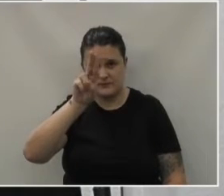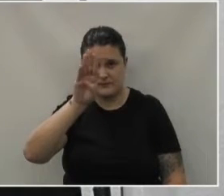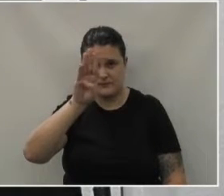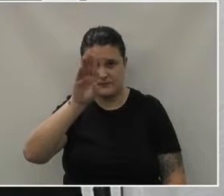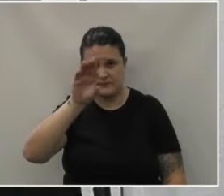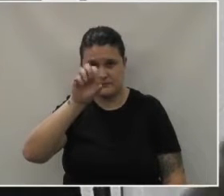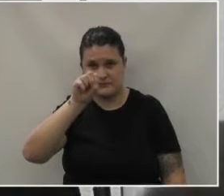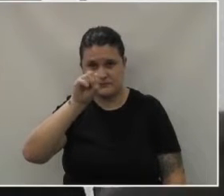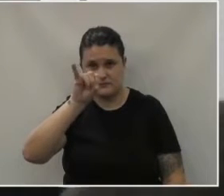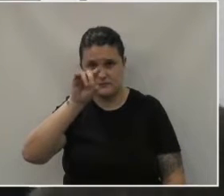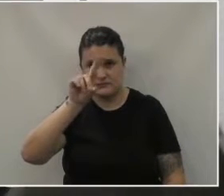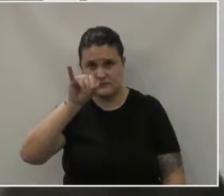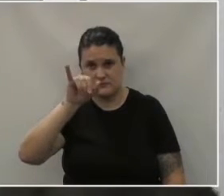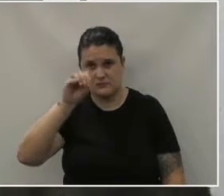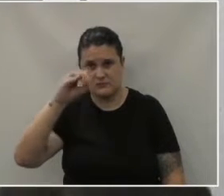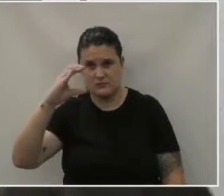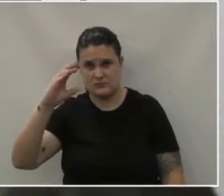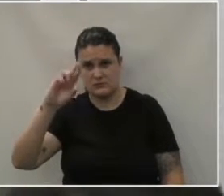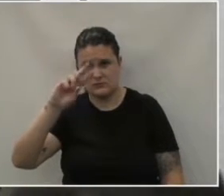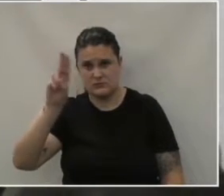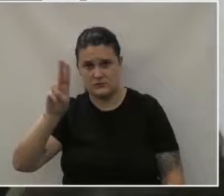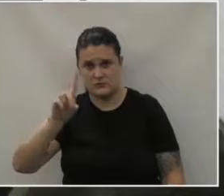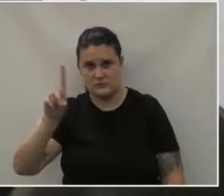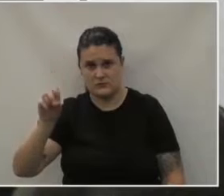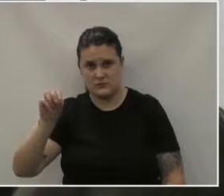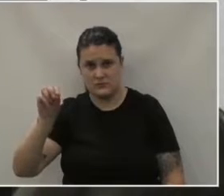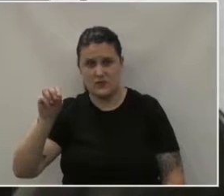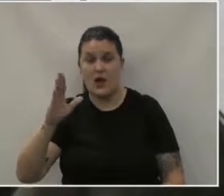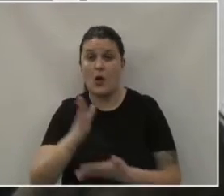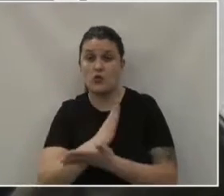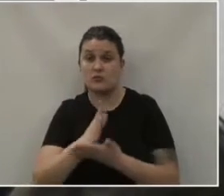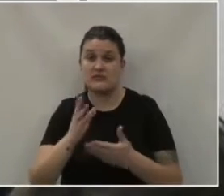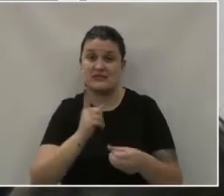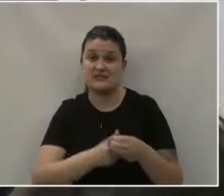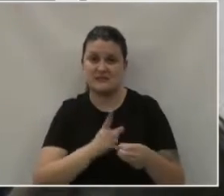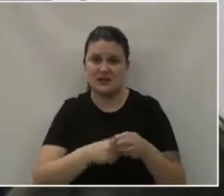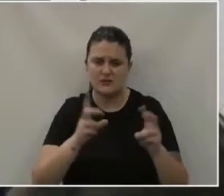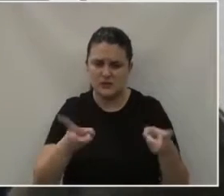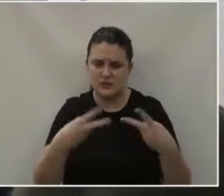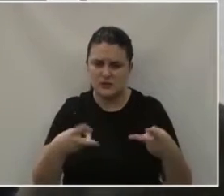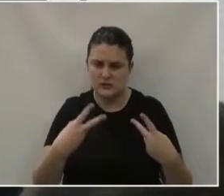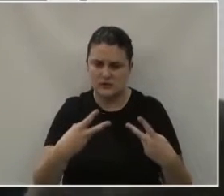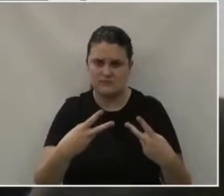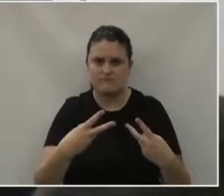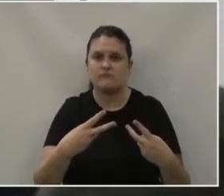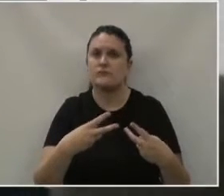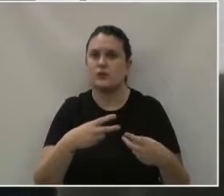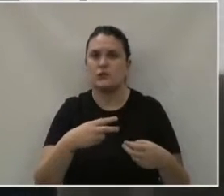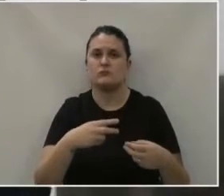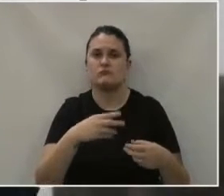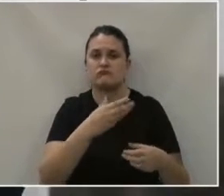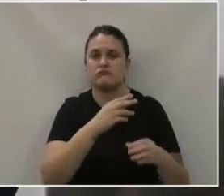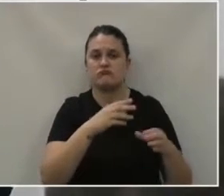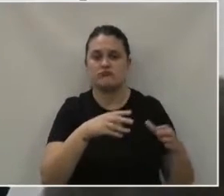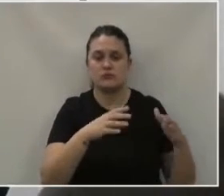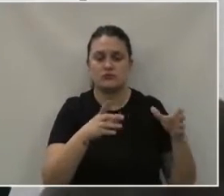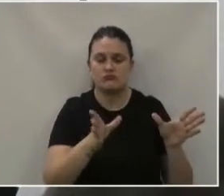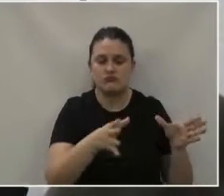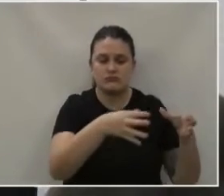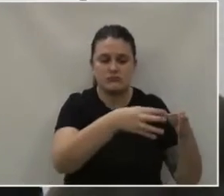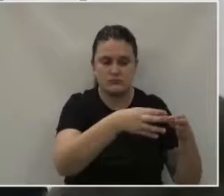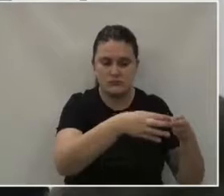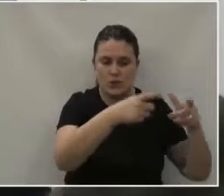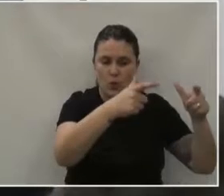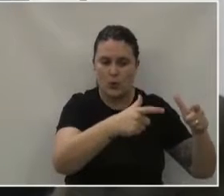cidades, as cidades lucrativas, elas asseguram o funcionamento das agências dos Correios no